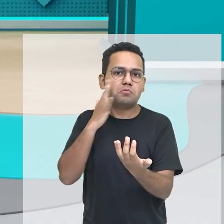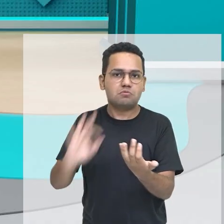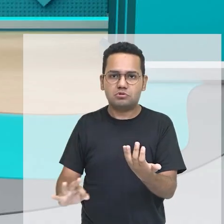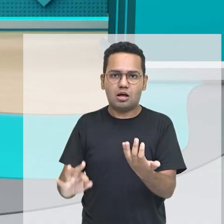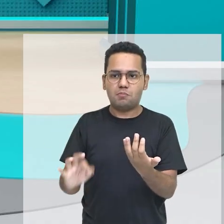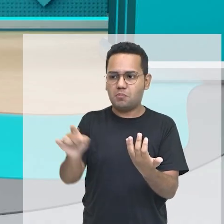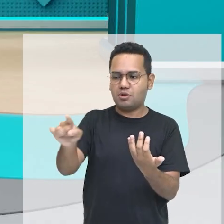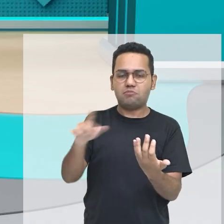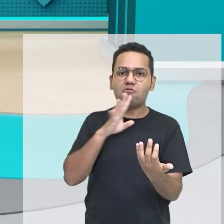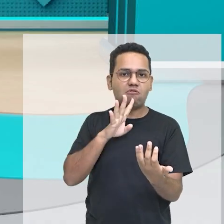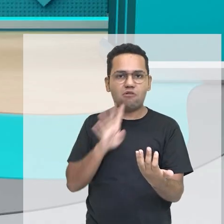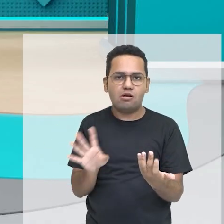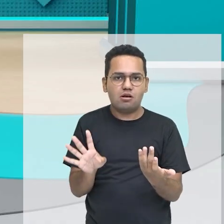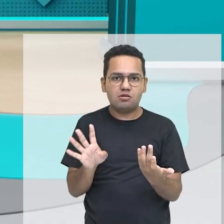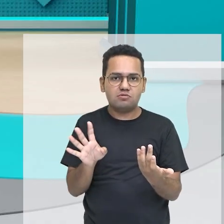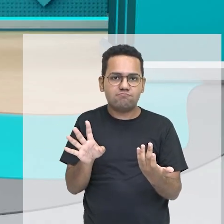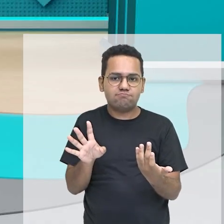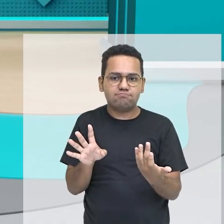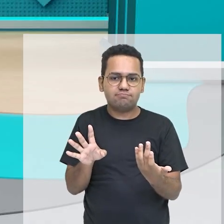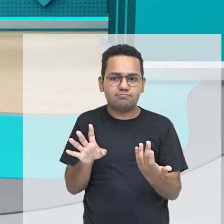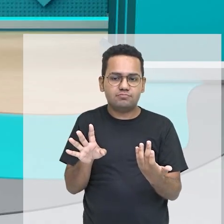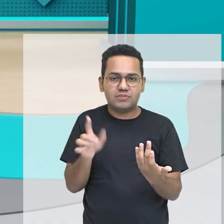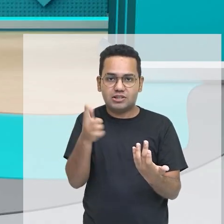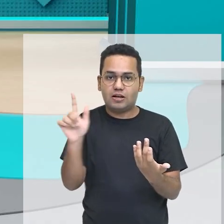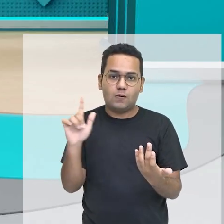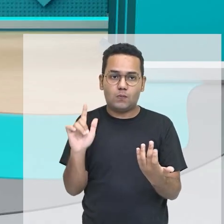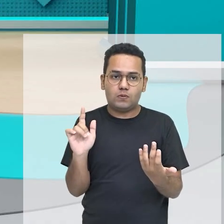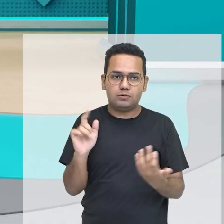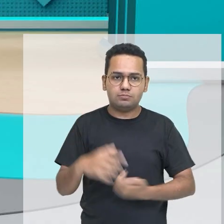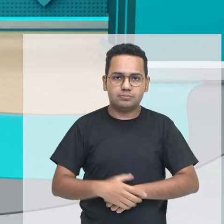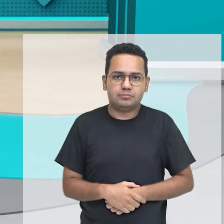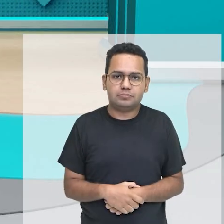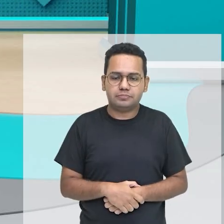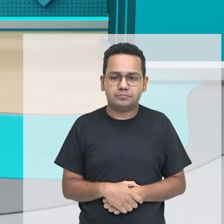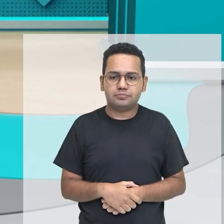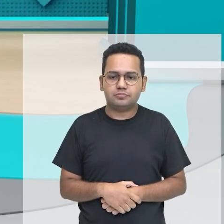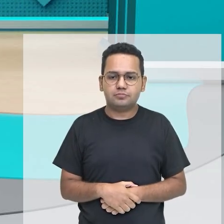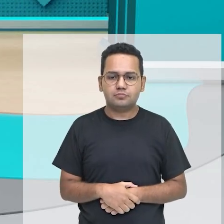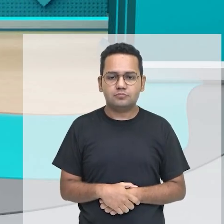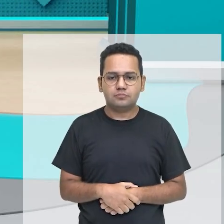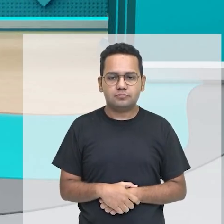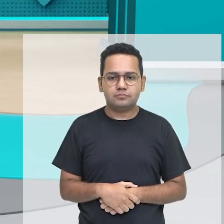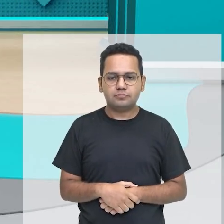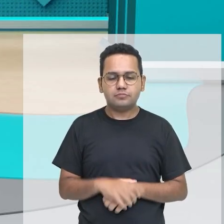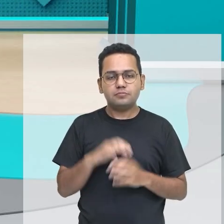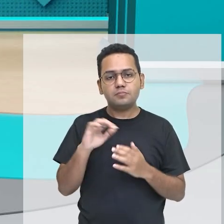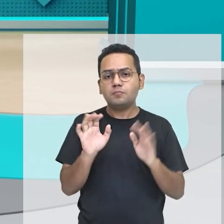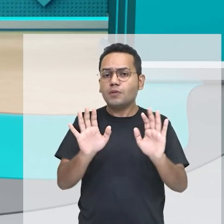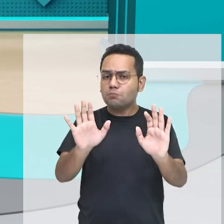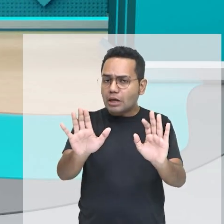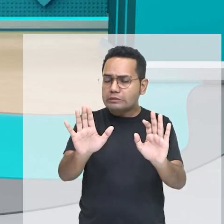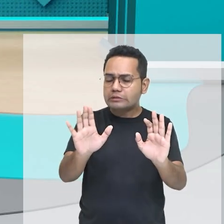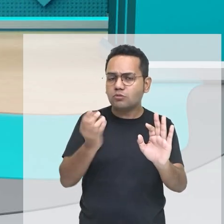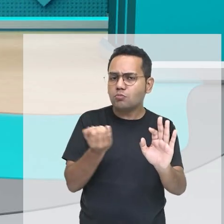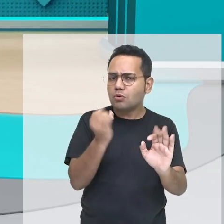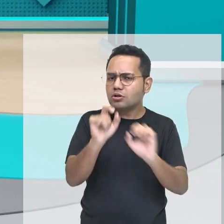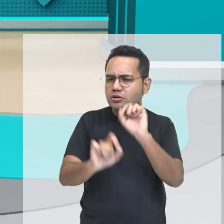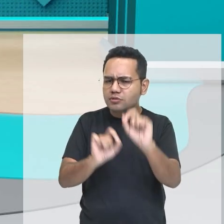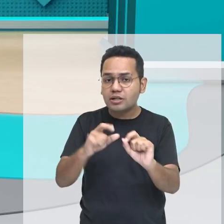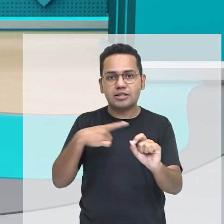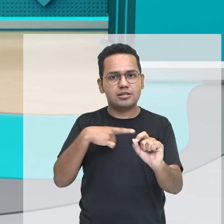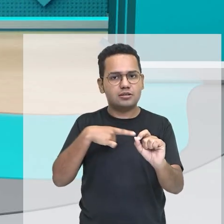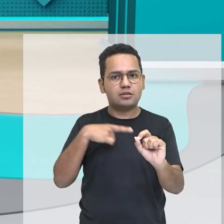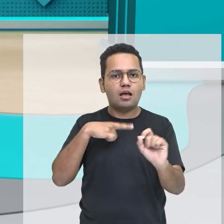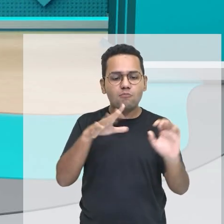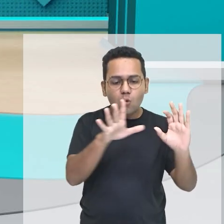então a mensagem que a pessoa vai receber será outra. Então é importante que quando nós estejamos nos comunicando, tenha sempre aquele